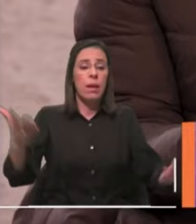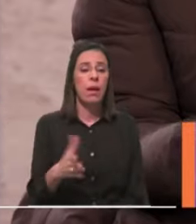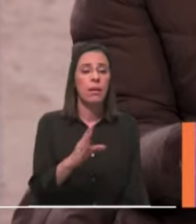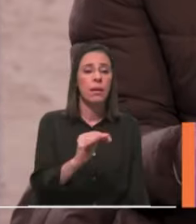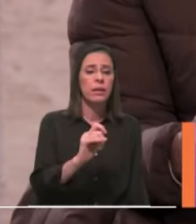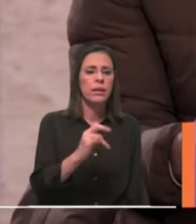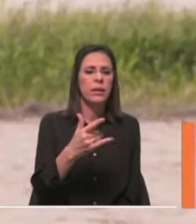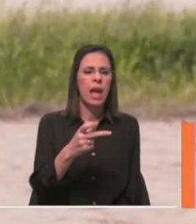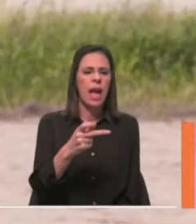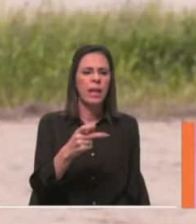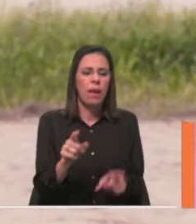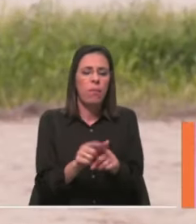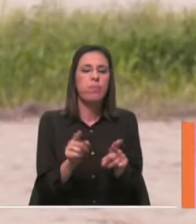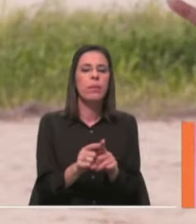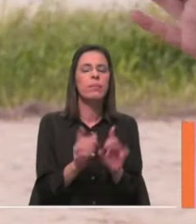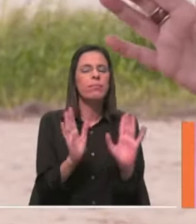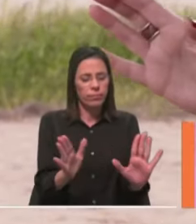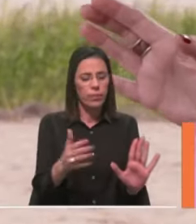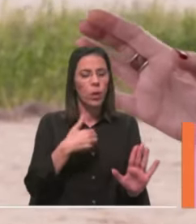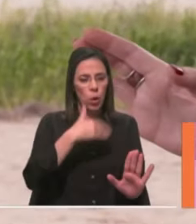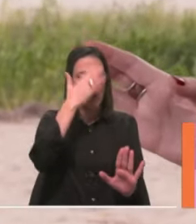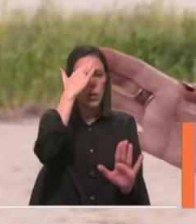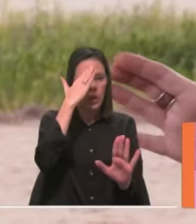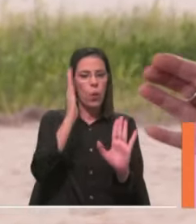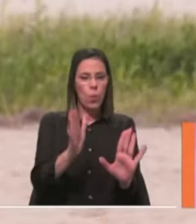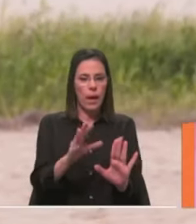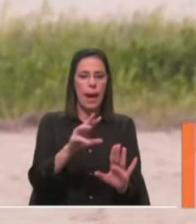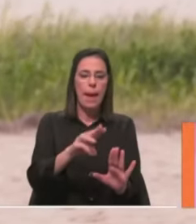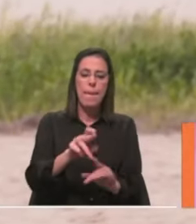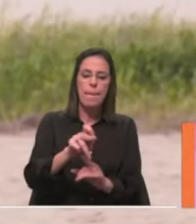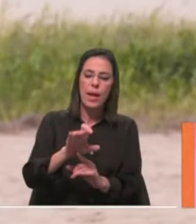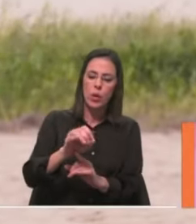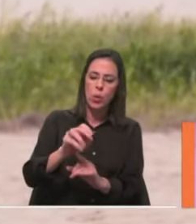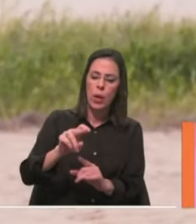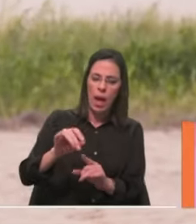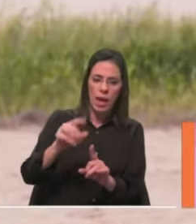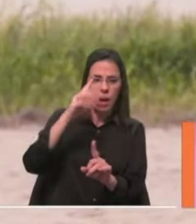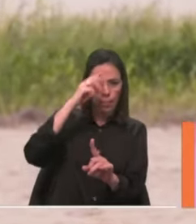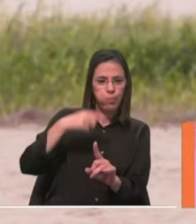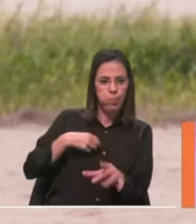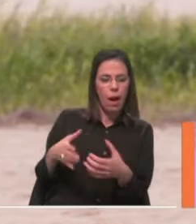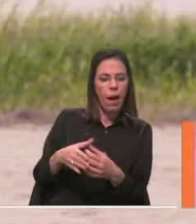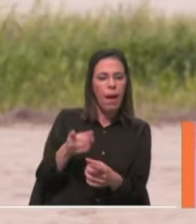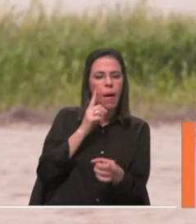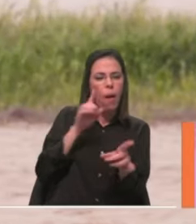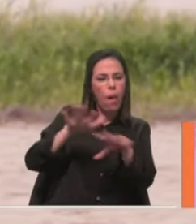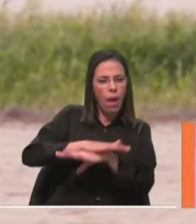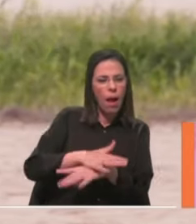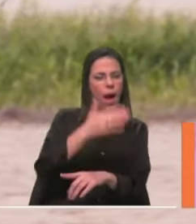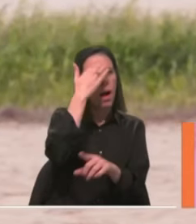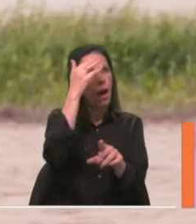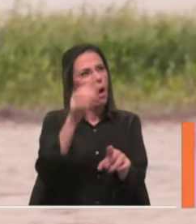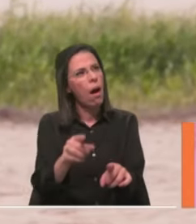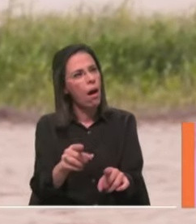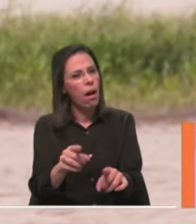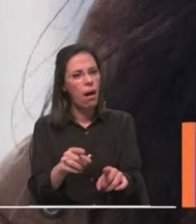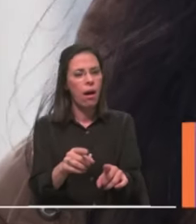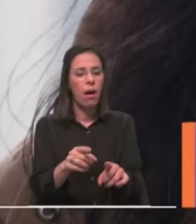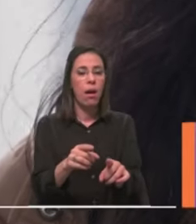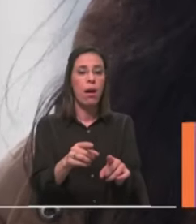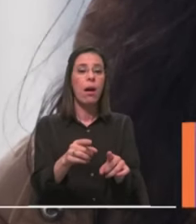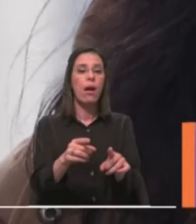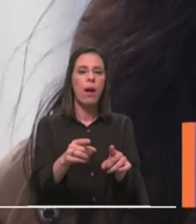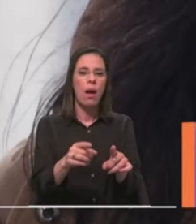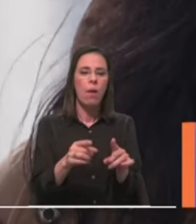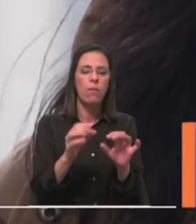seita, não é? Mas acha, nós sabemos o que é maçonaria, não é? Acha que estamos em presença do... Os vossos filhos embrião, estavam